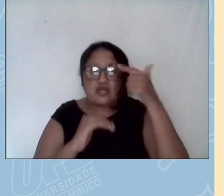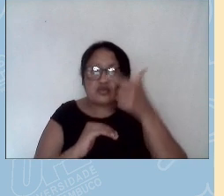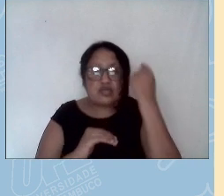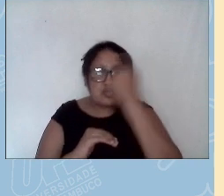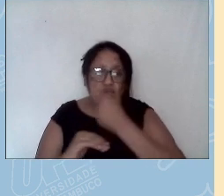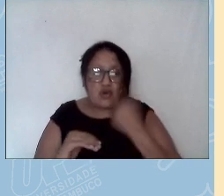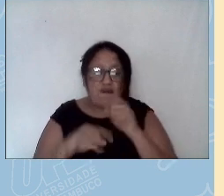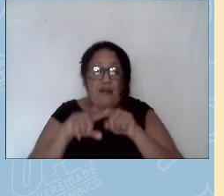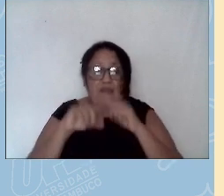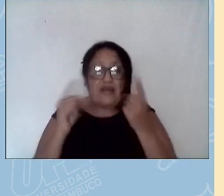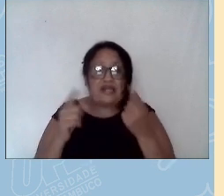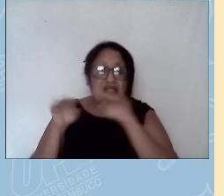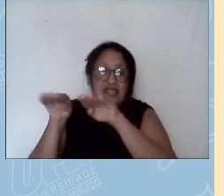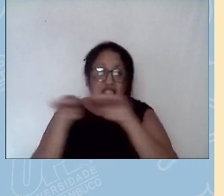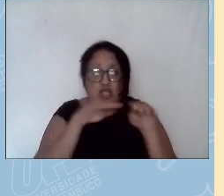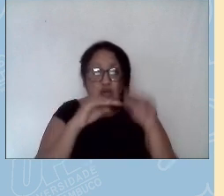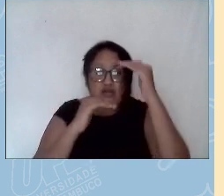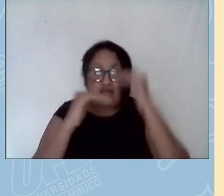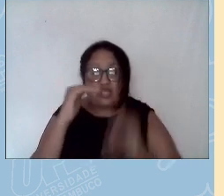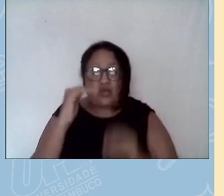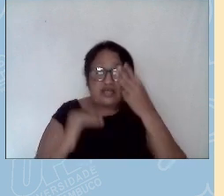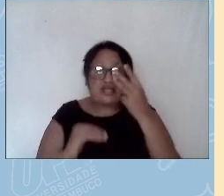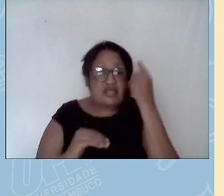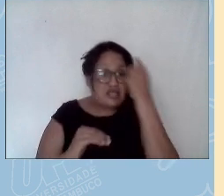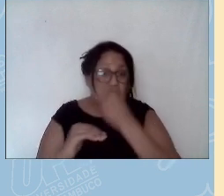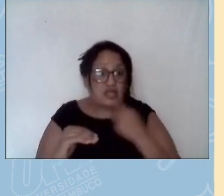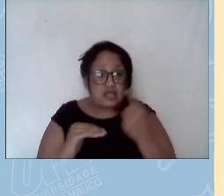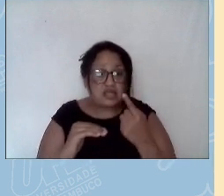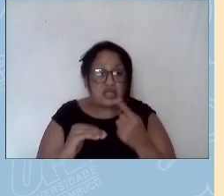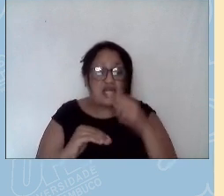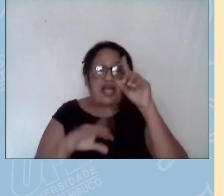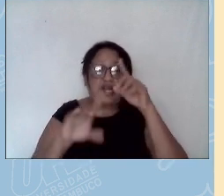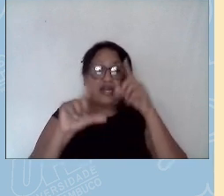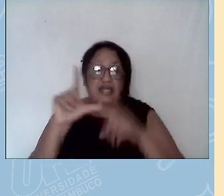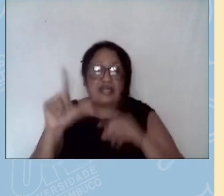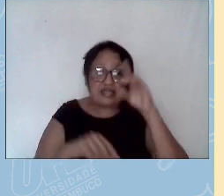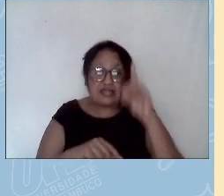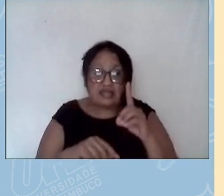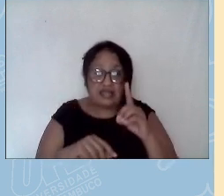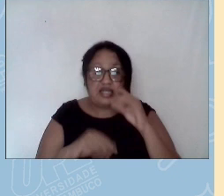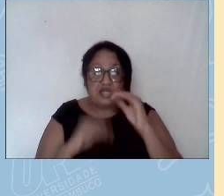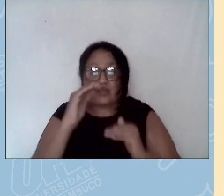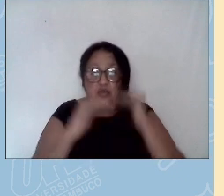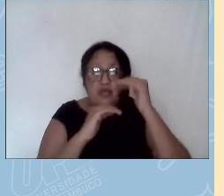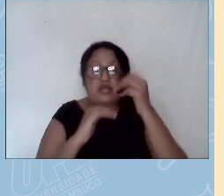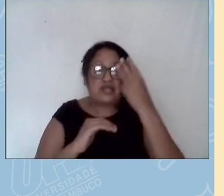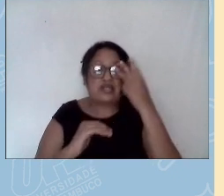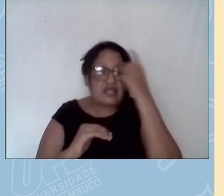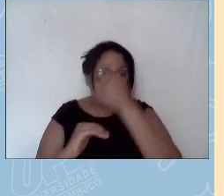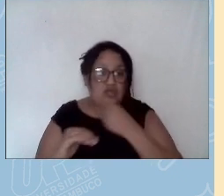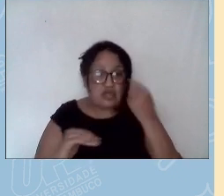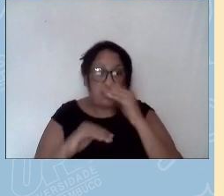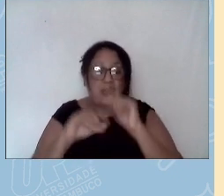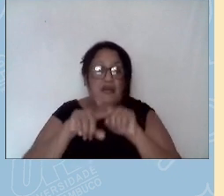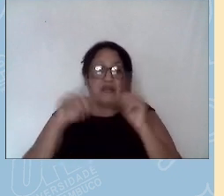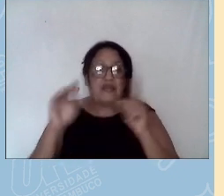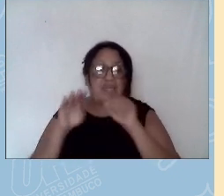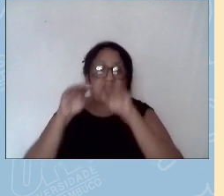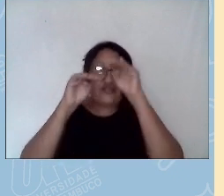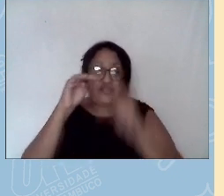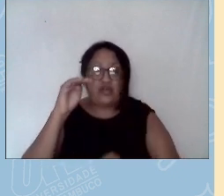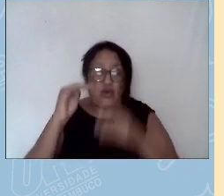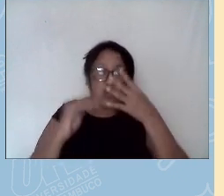igual ou inferior a três horas o item D superior a três horas mas inferior a quatro horas